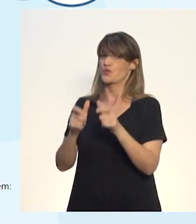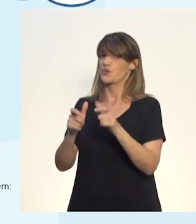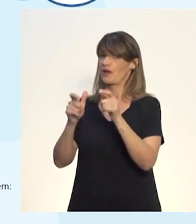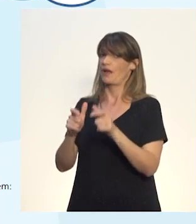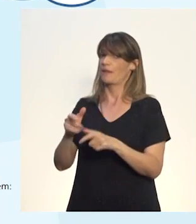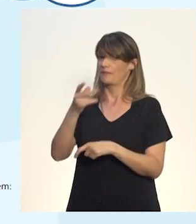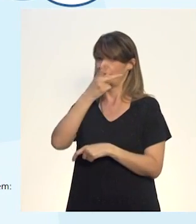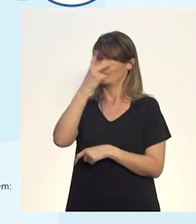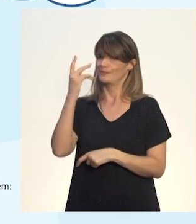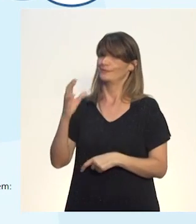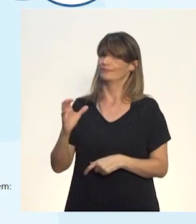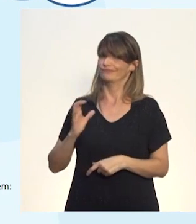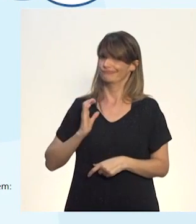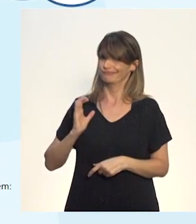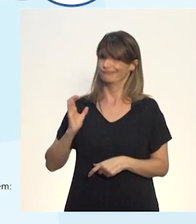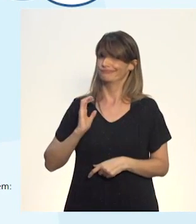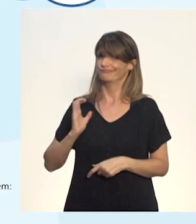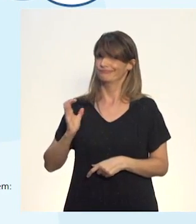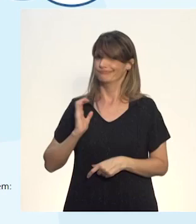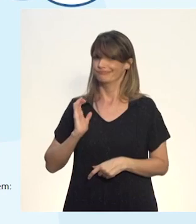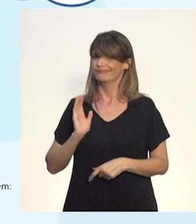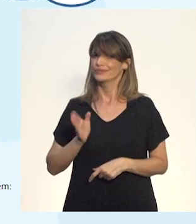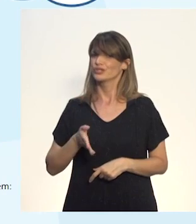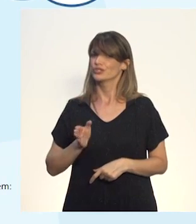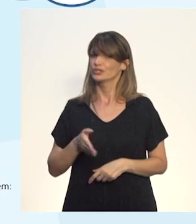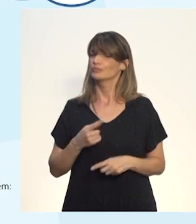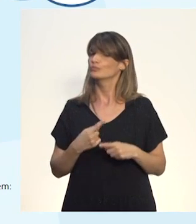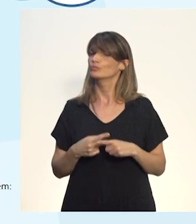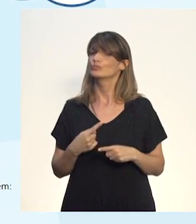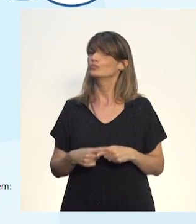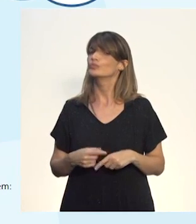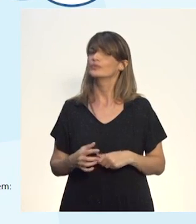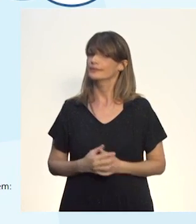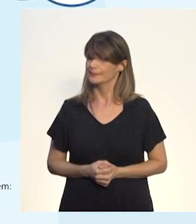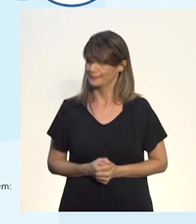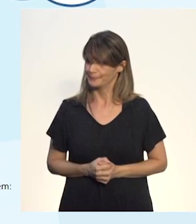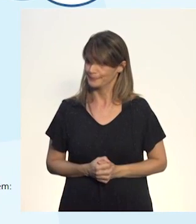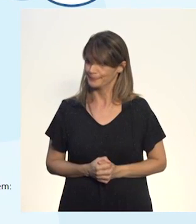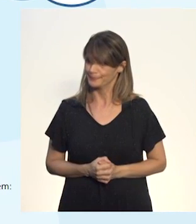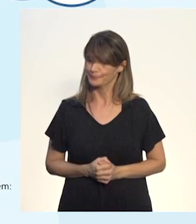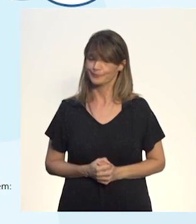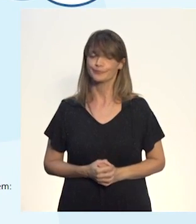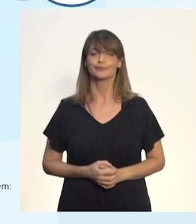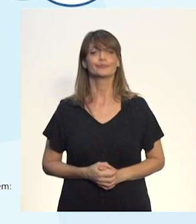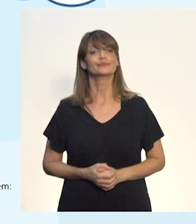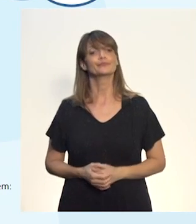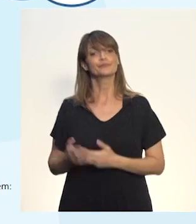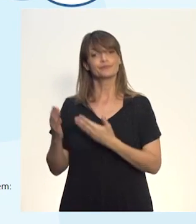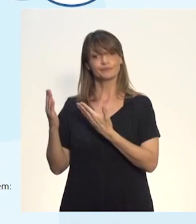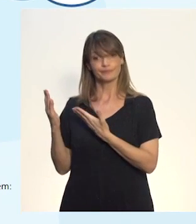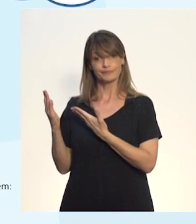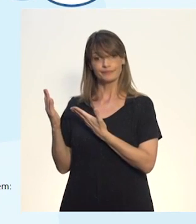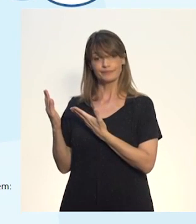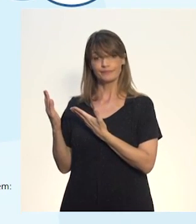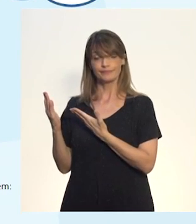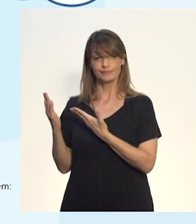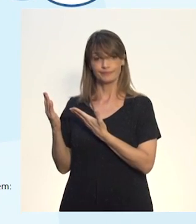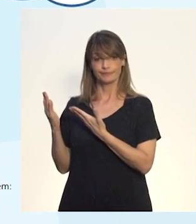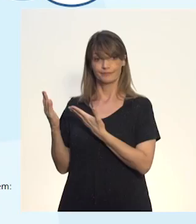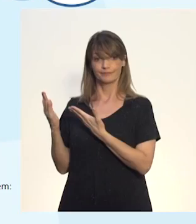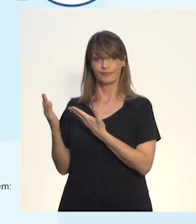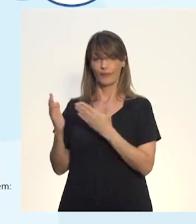condição social. Inclusive porque essa é uma Paris que, nesse